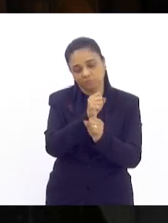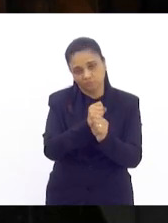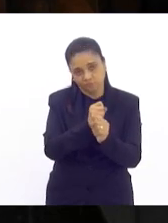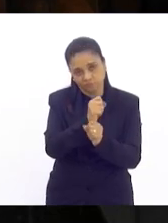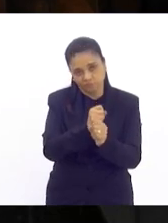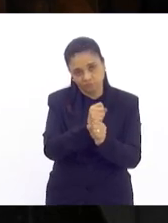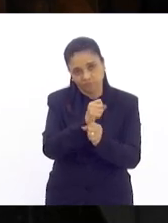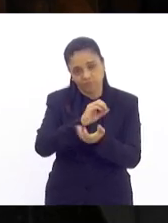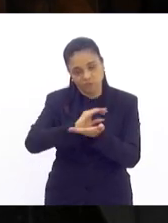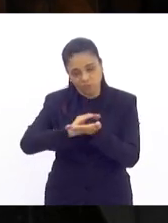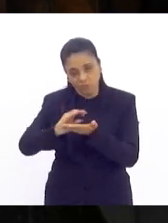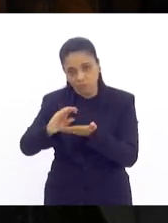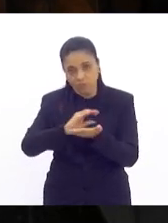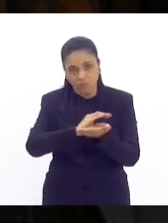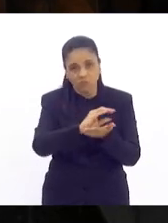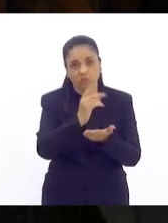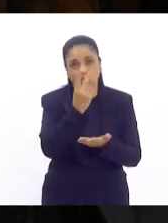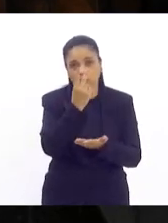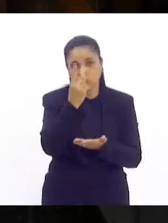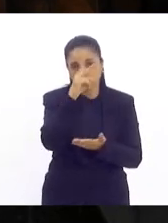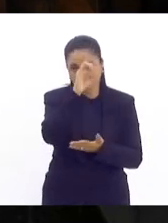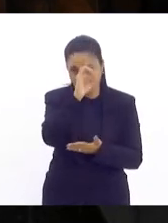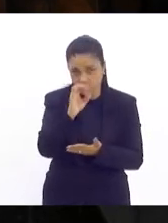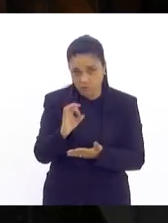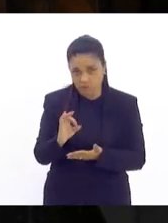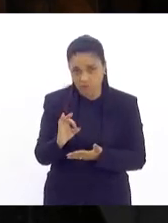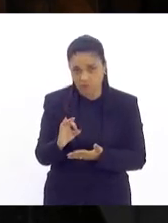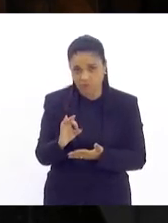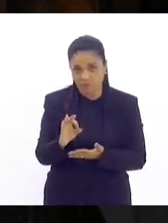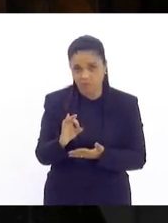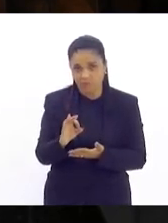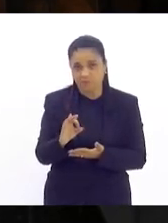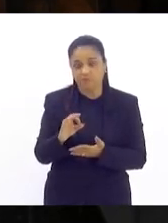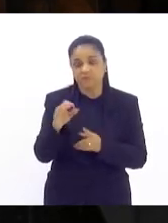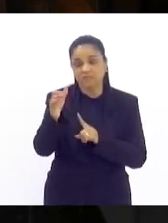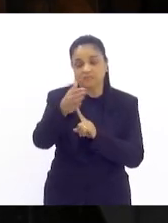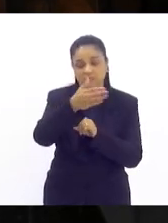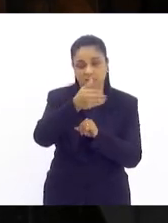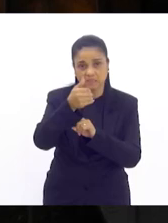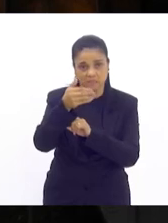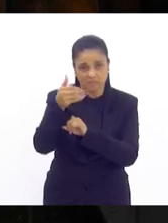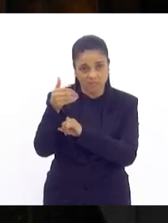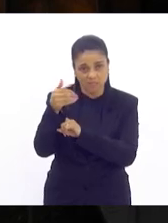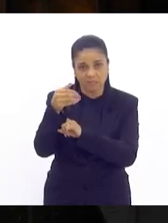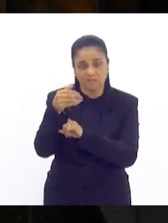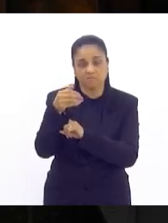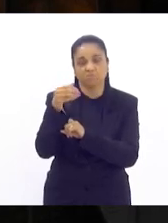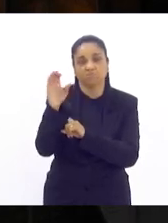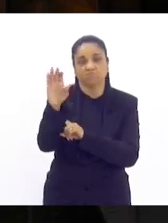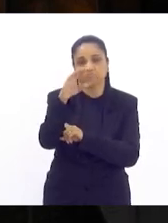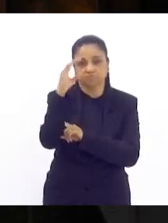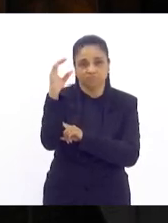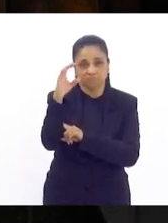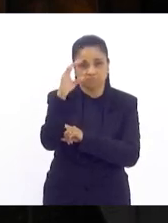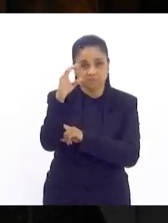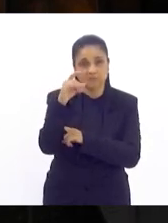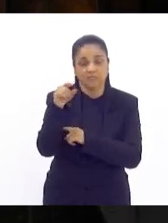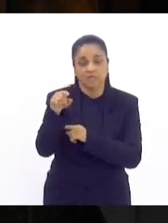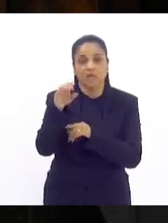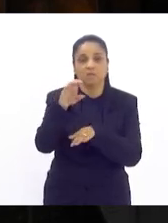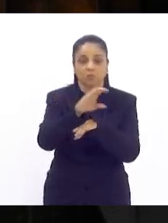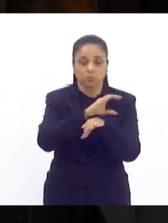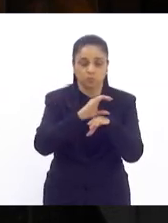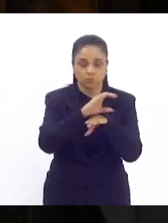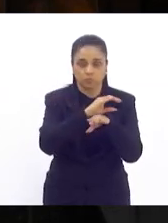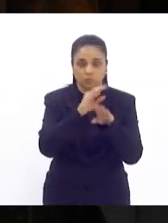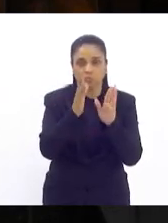a investir 2% e sem essa tecnologia tá na construção Se não investir